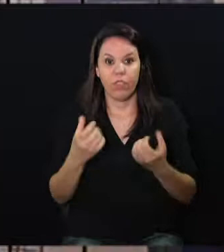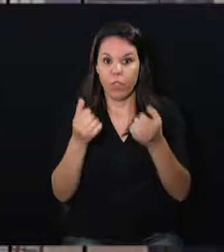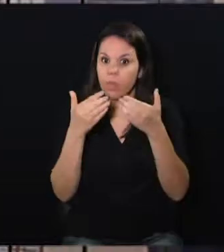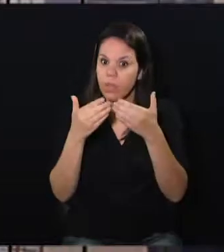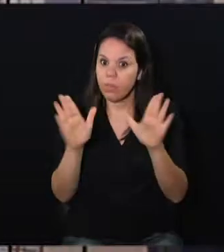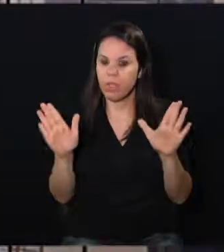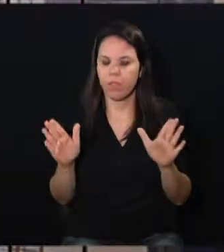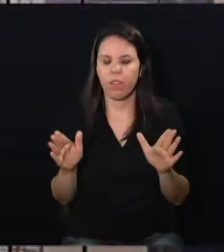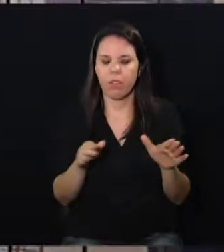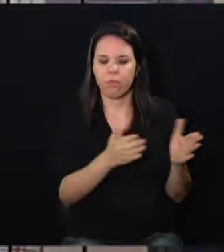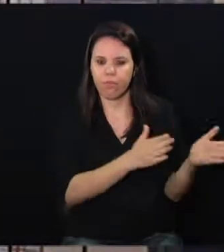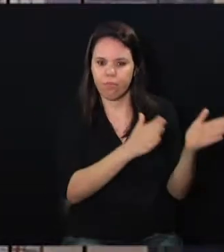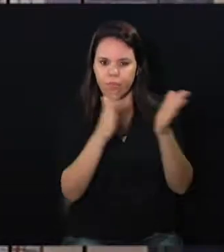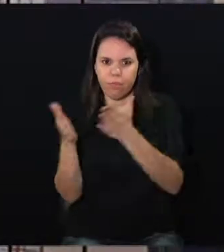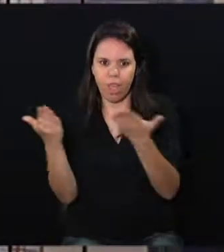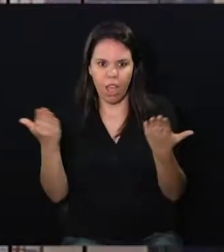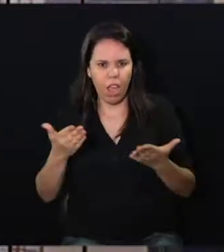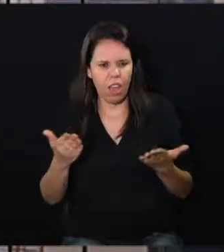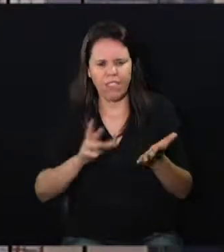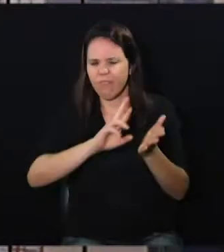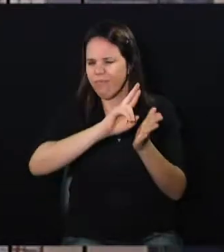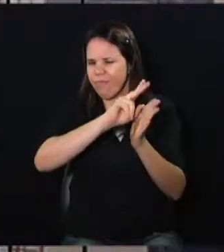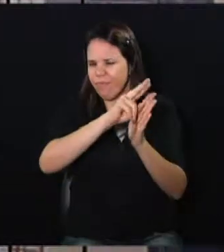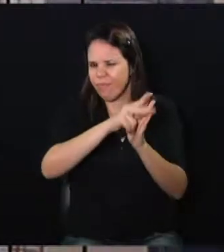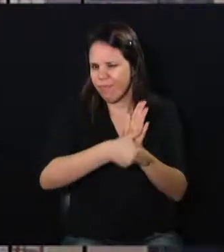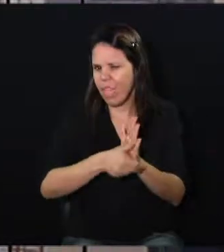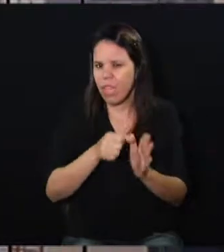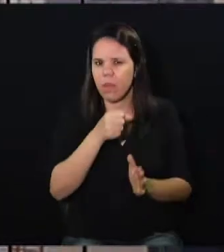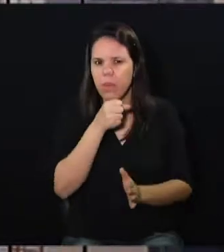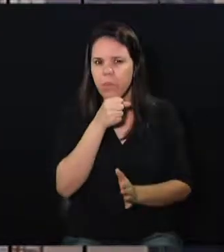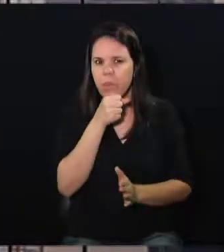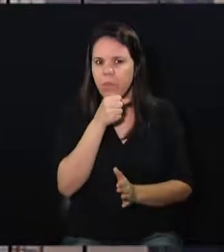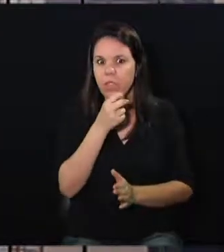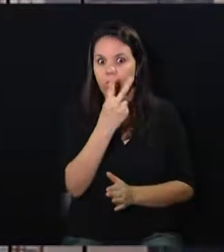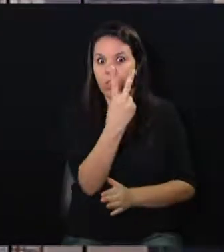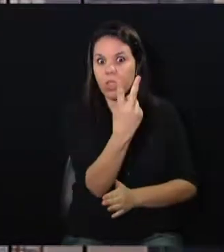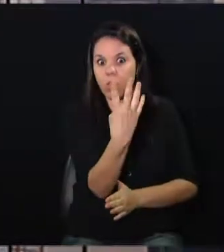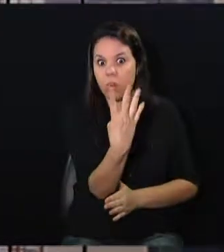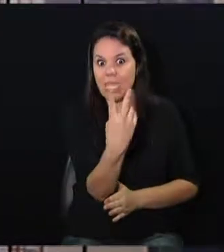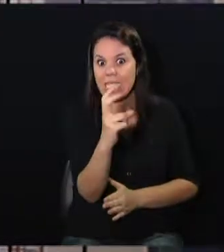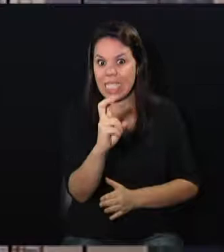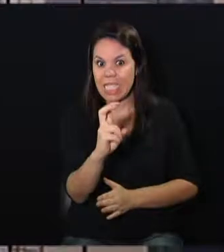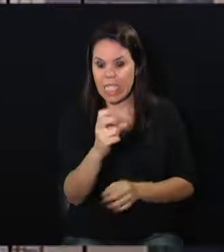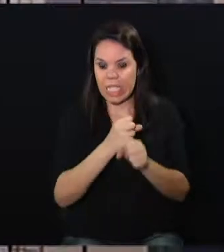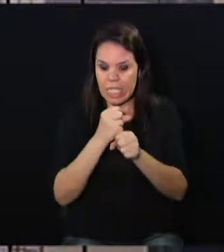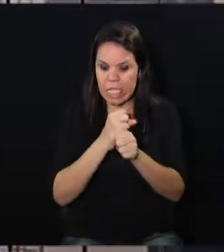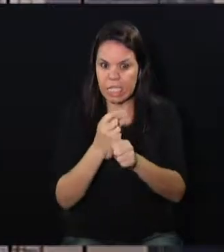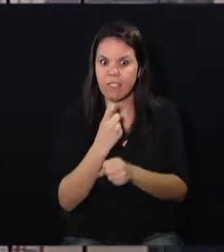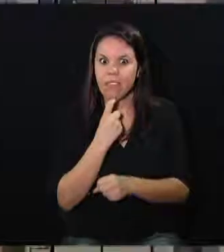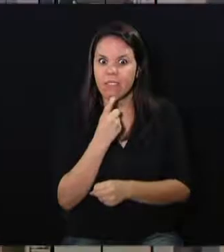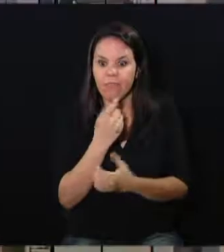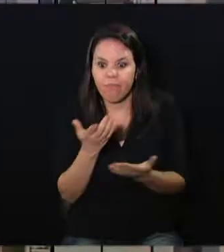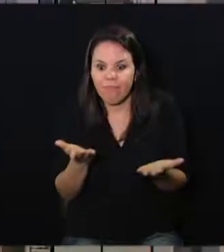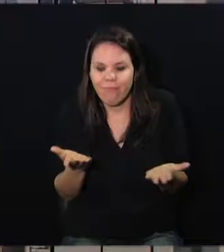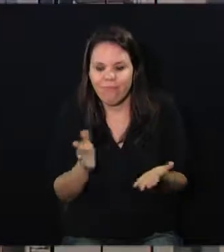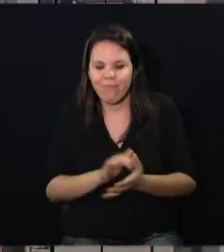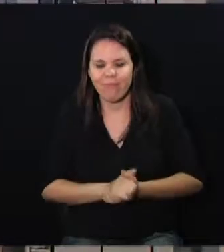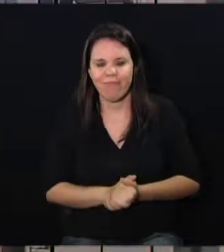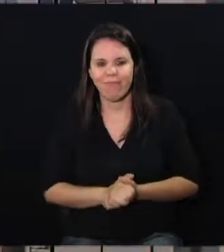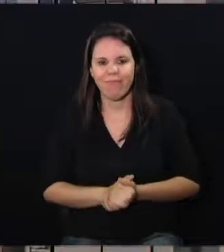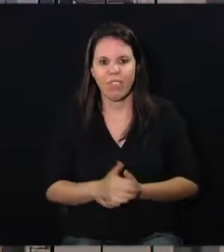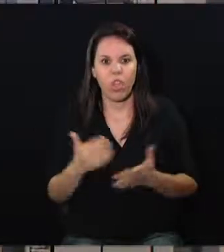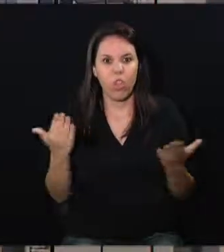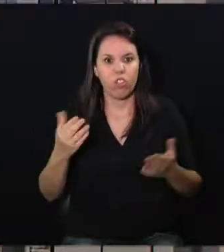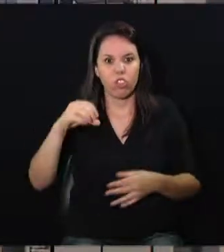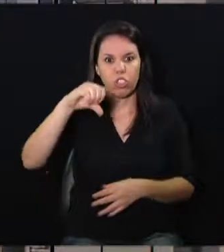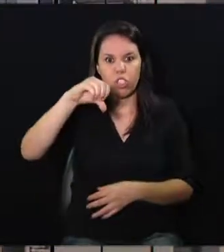então esta edição com a série de reportagens sobre os 245 anos de Campinas. Hoje, 9 de